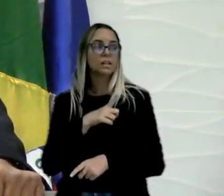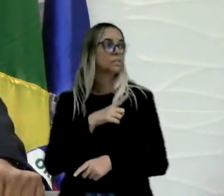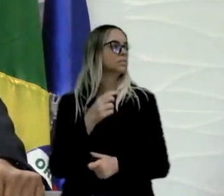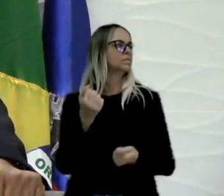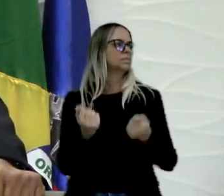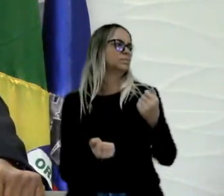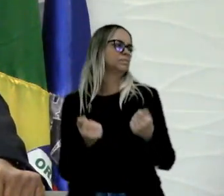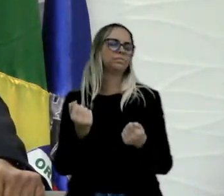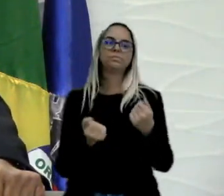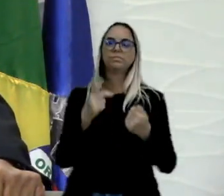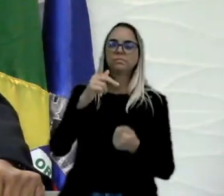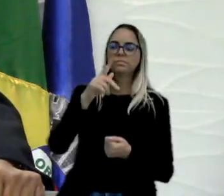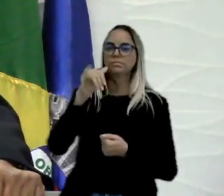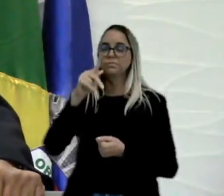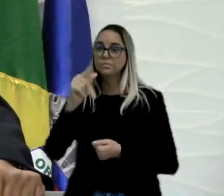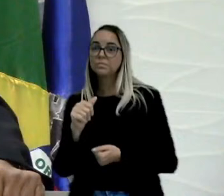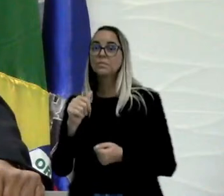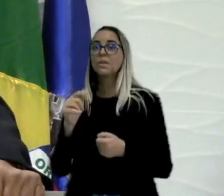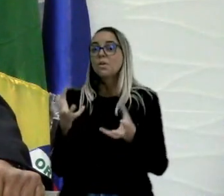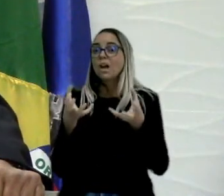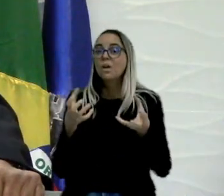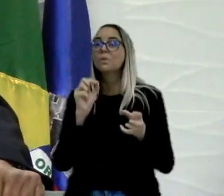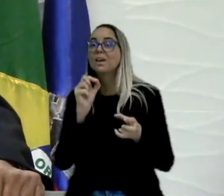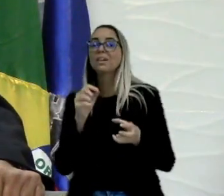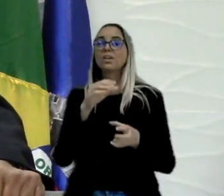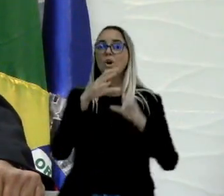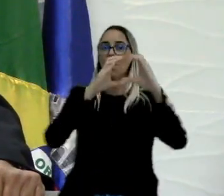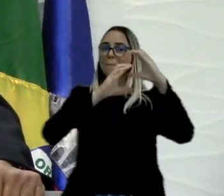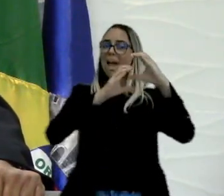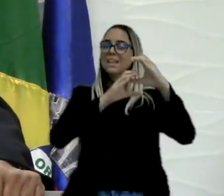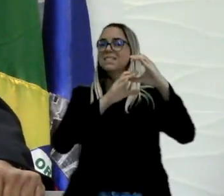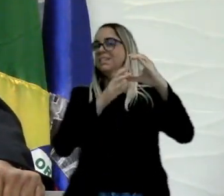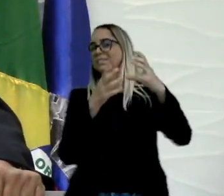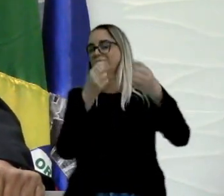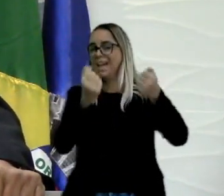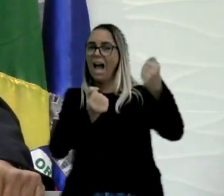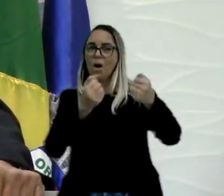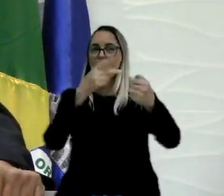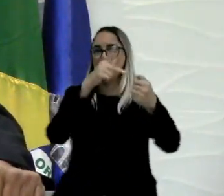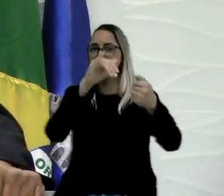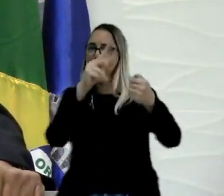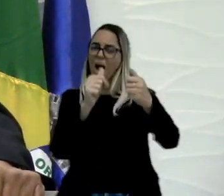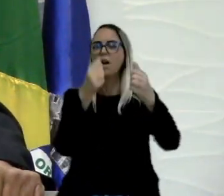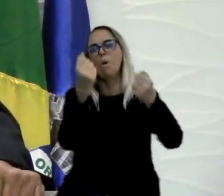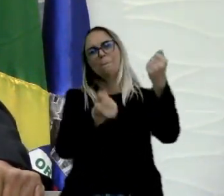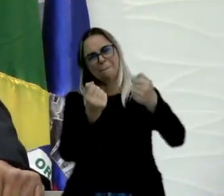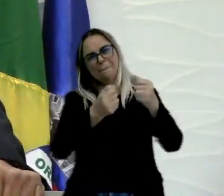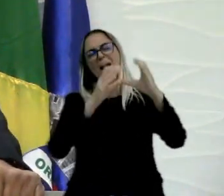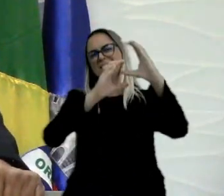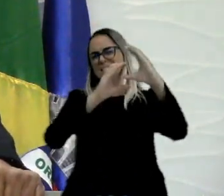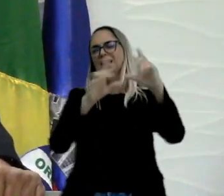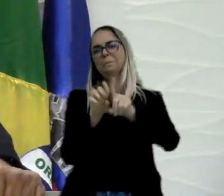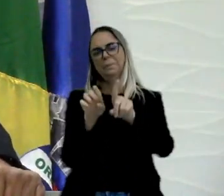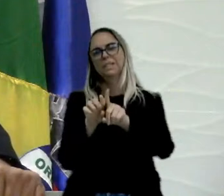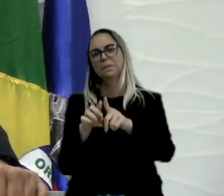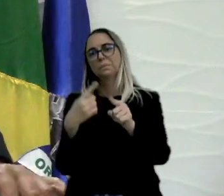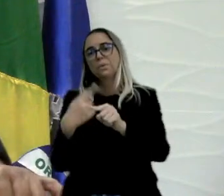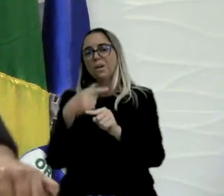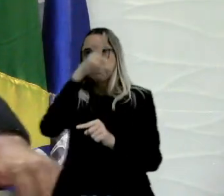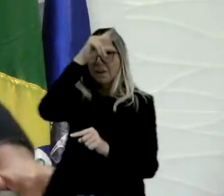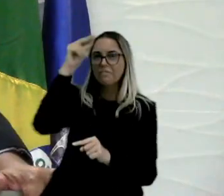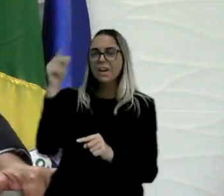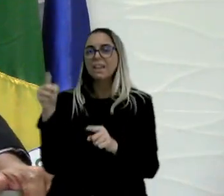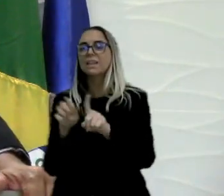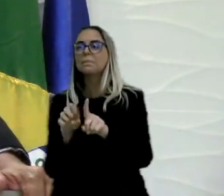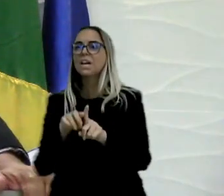prefeitura mas eu queria que tivesse pela copesa que quando chegar também né vossa excelência eu acho que vai ter também pelo pela prefeitura e pelo